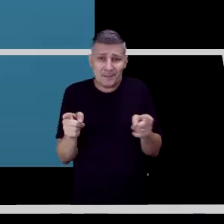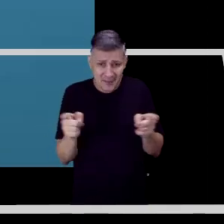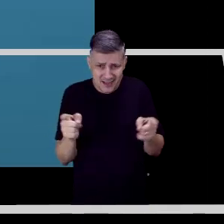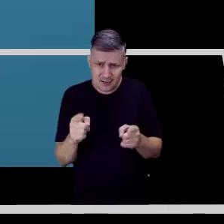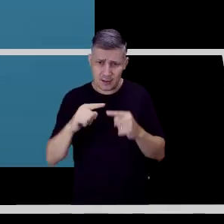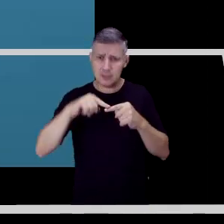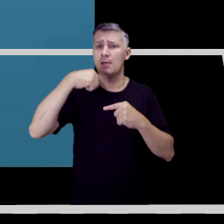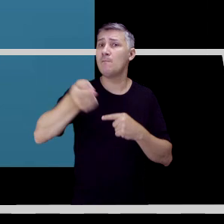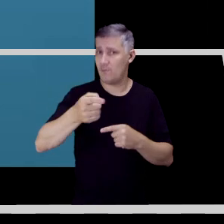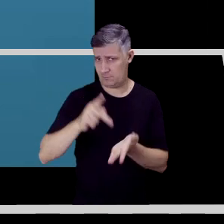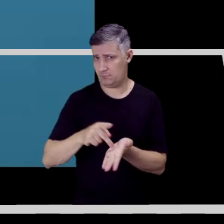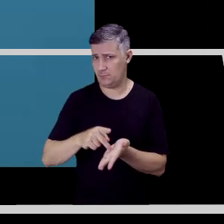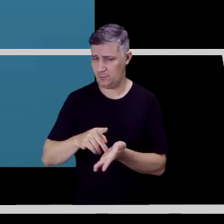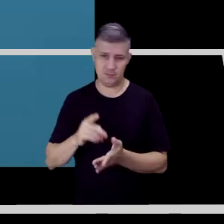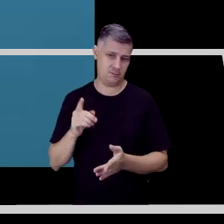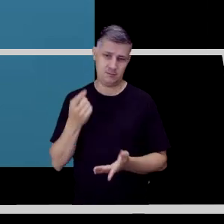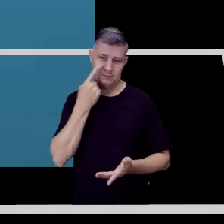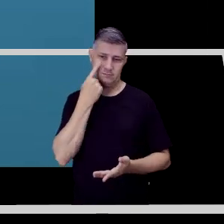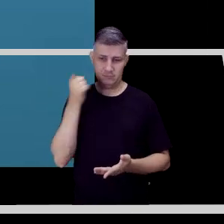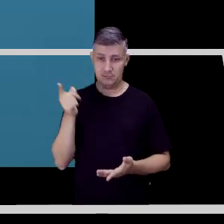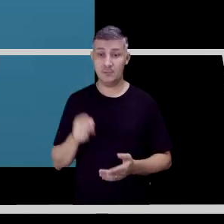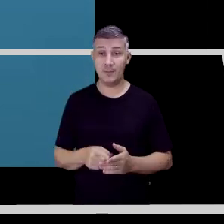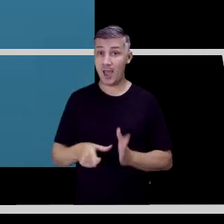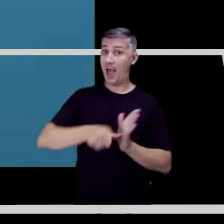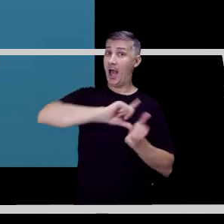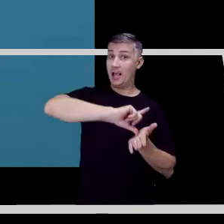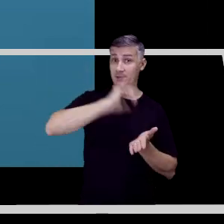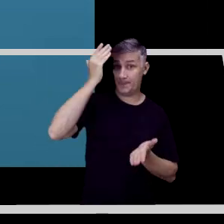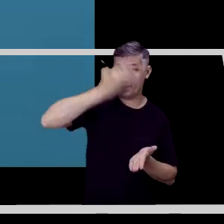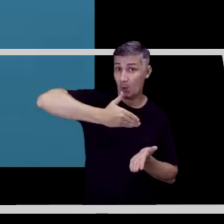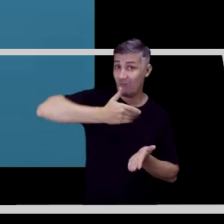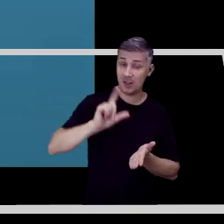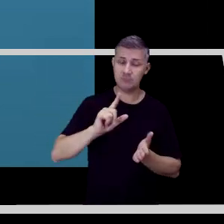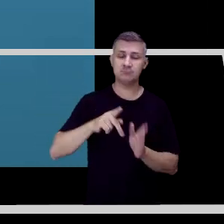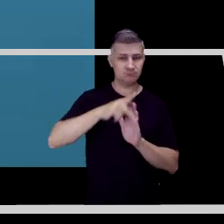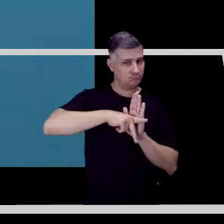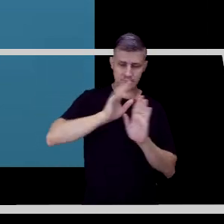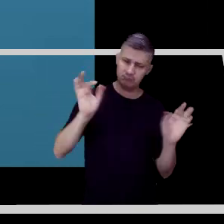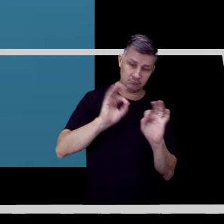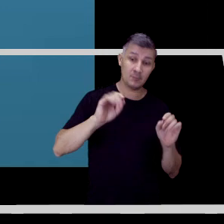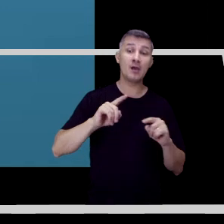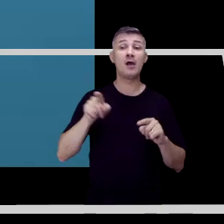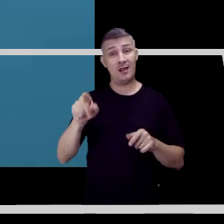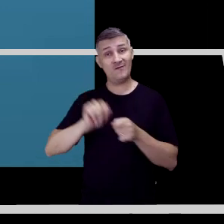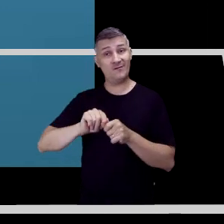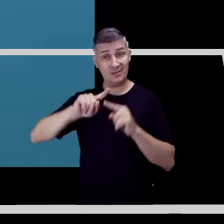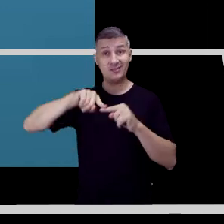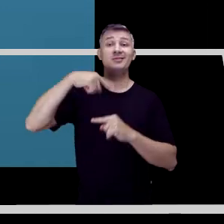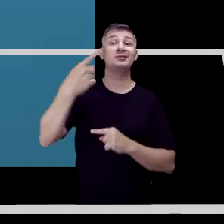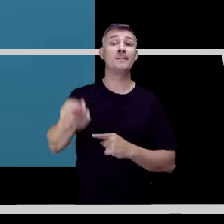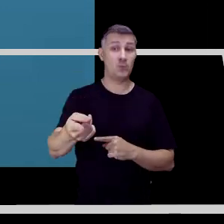assim, porque ela foi feita após o fato, tá? Então, eu não posso dizer que ela é um corpo de prova ou que foi uma ferramenta de projeto,